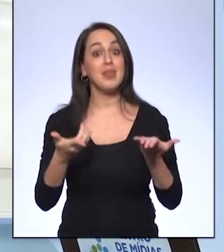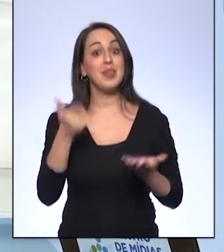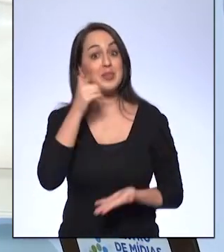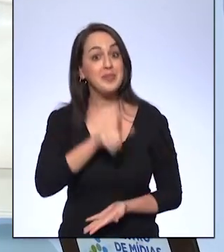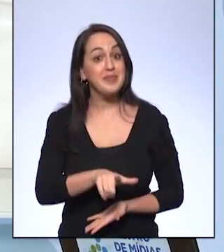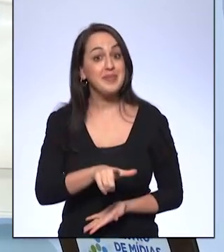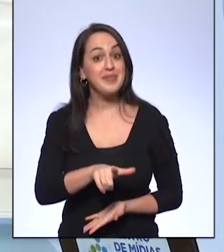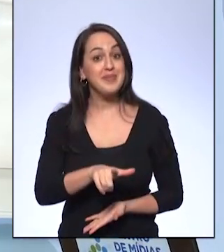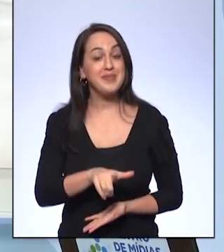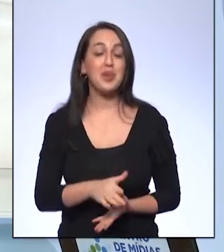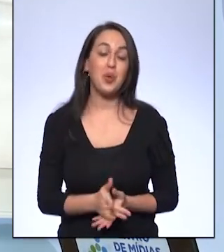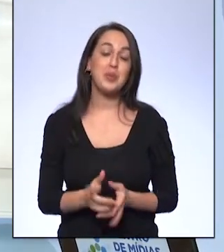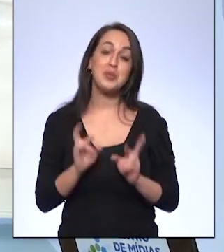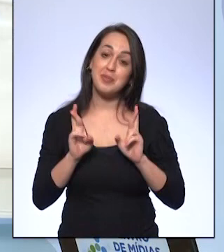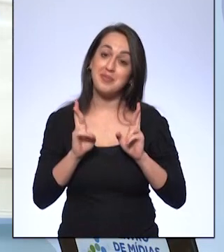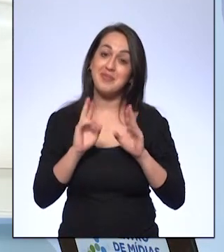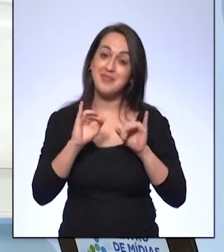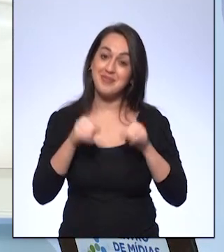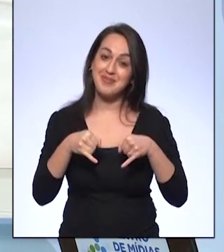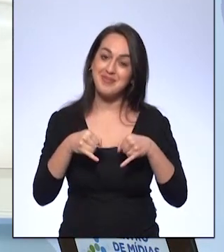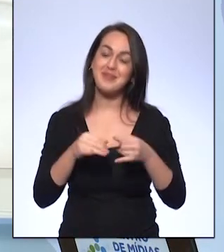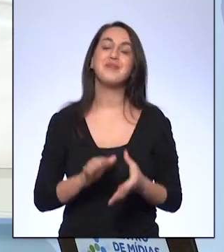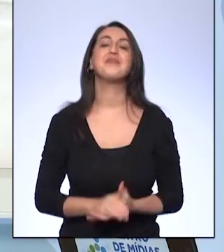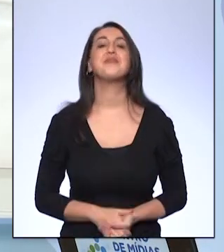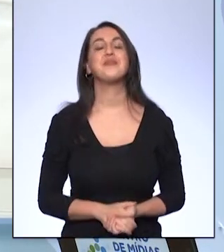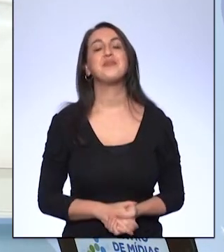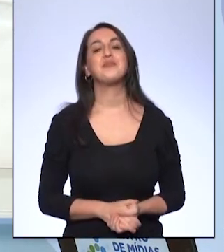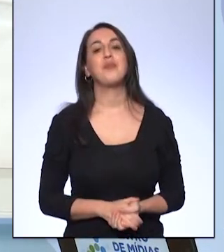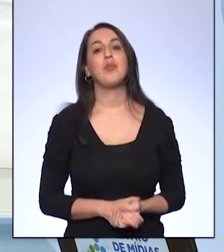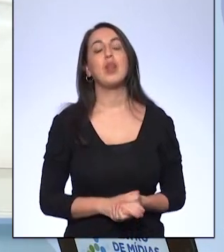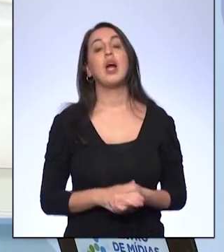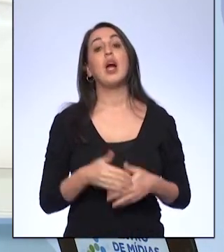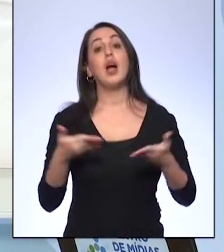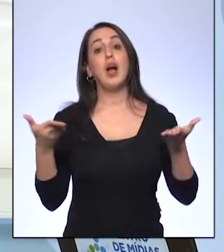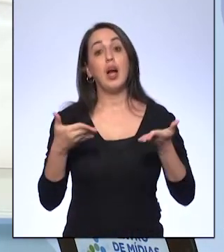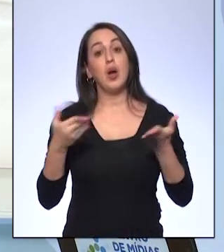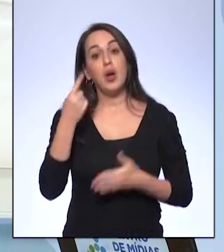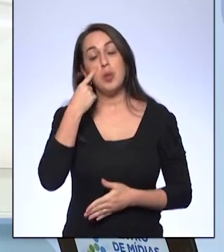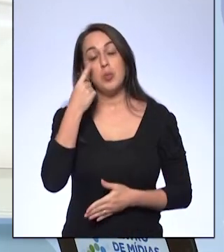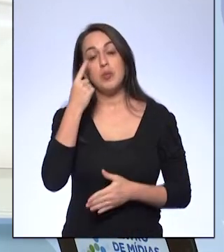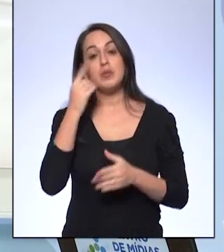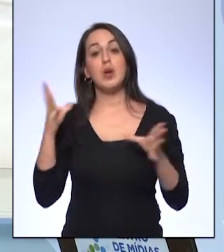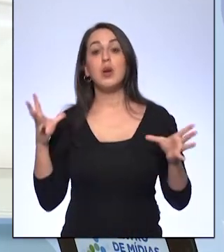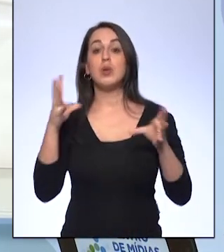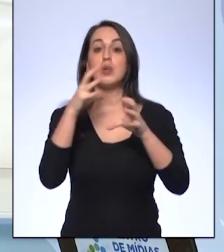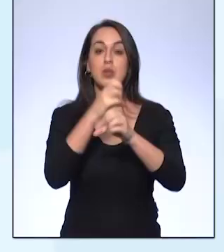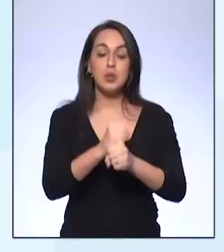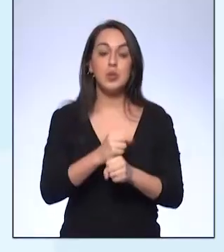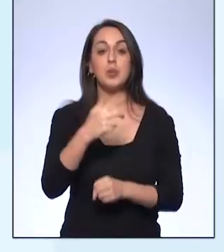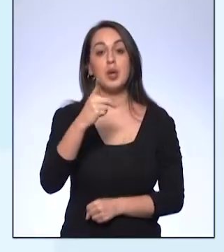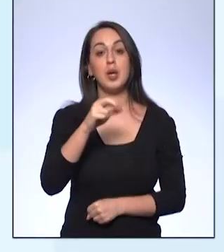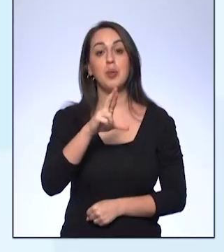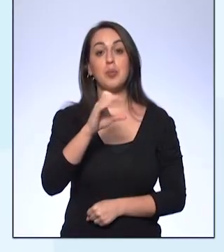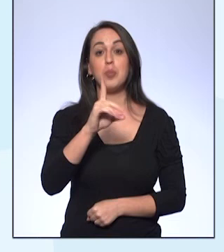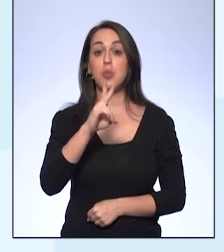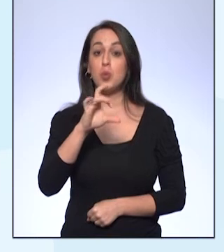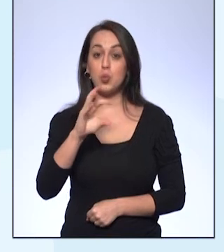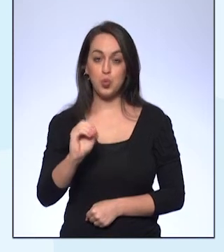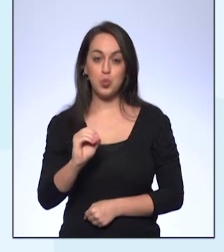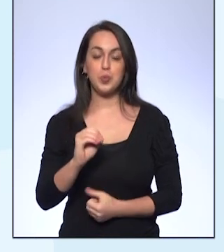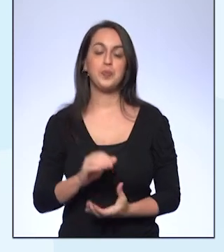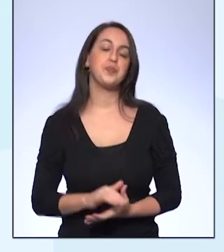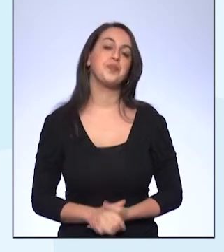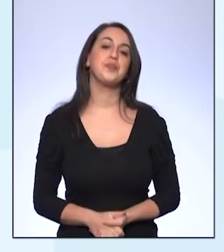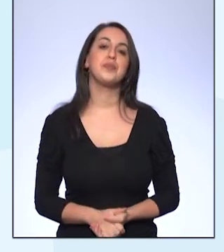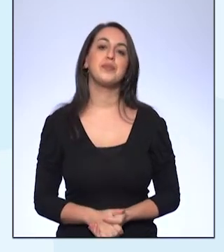então? Espero que sim. Muito bem, então. Vamos ver agora a soma e o produto da equação do quarto grau.